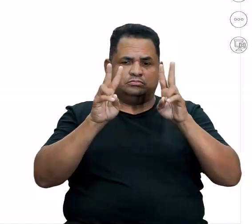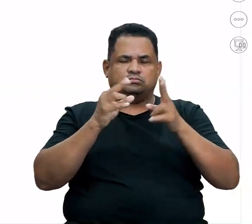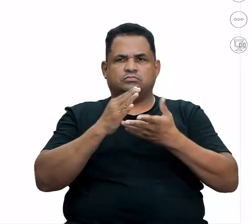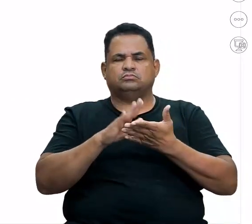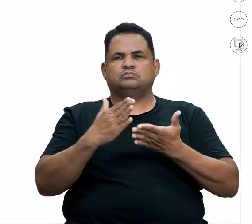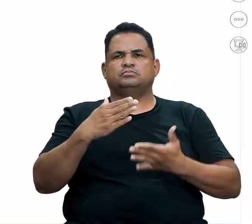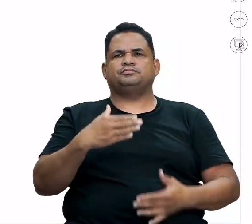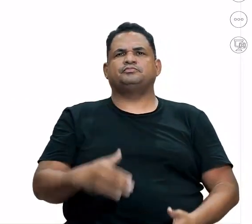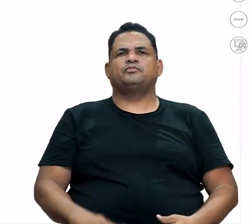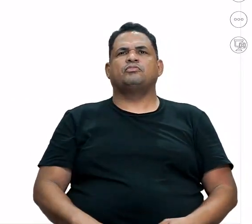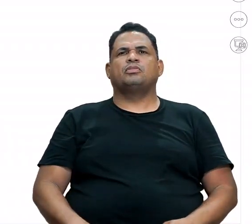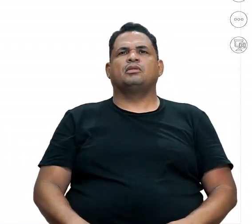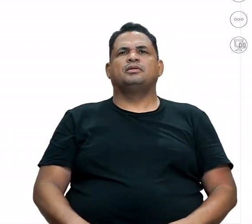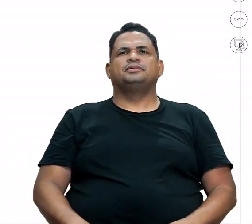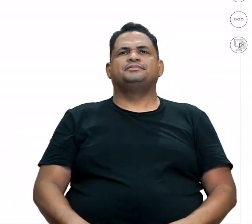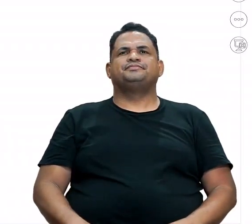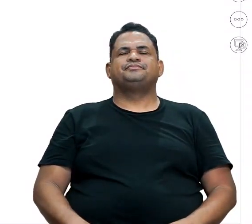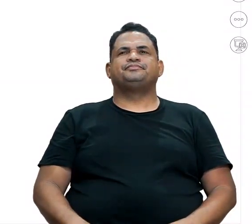seria